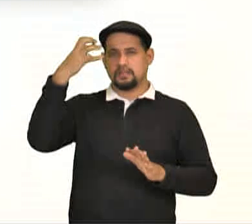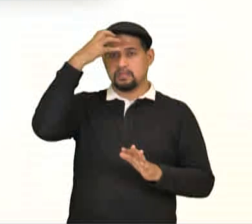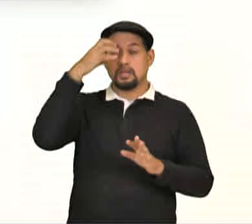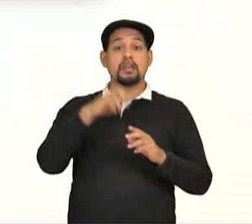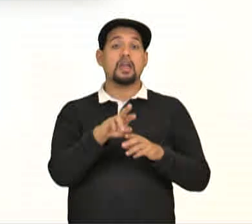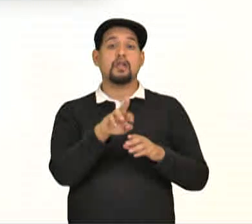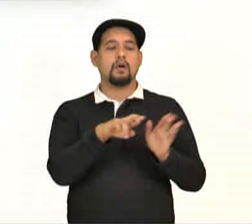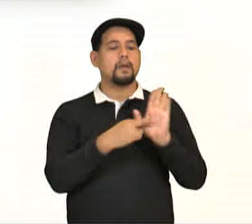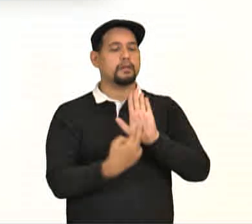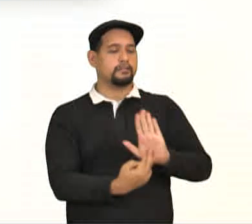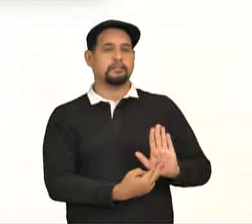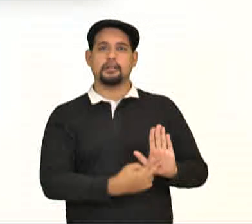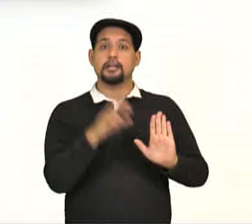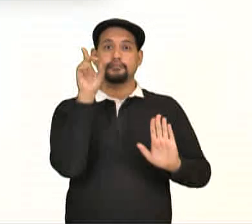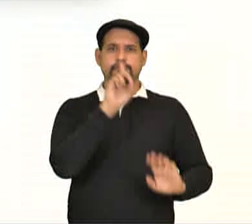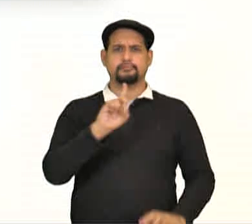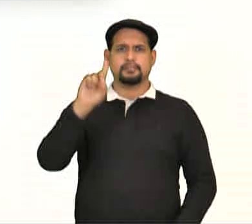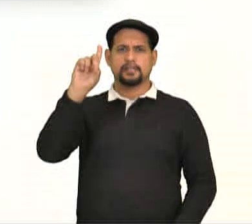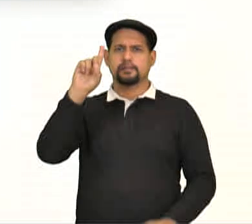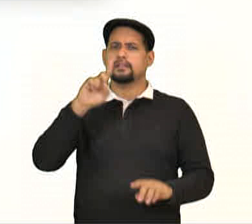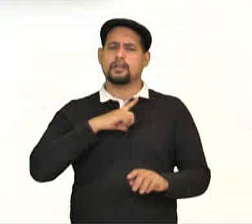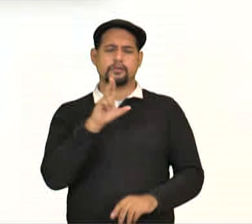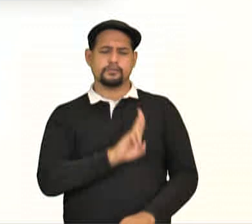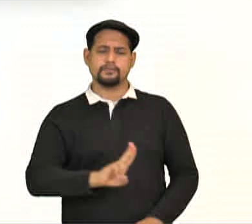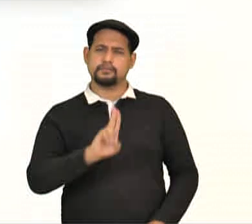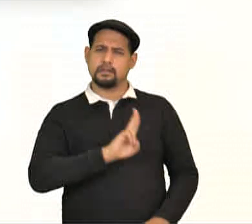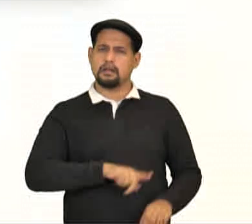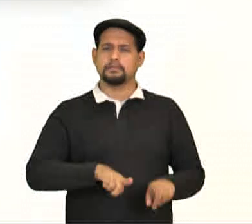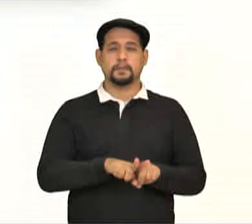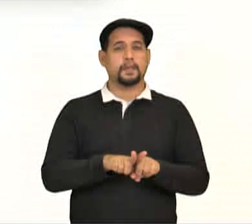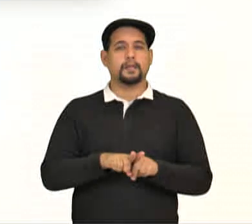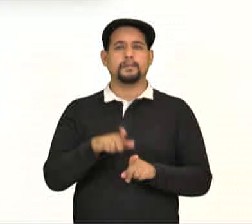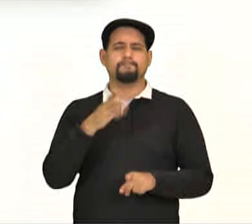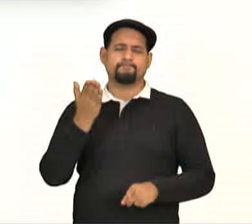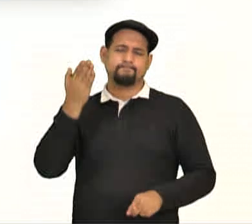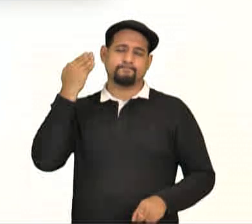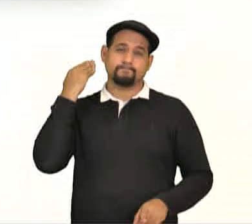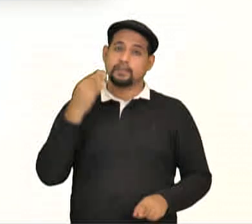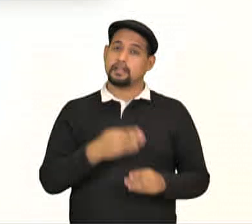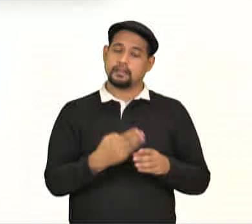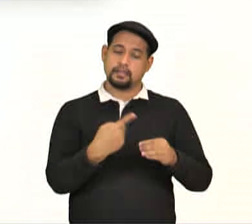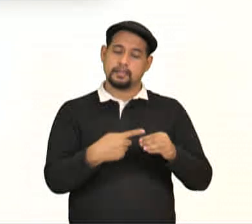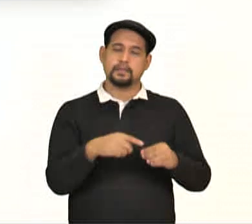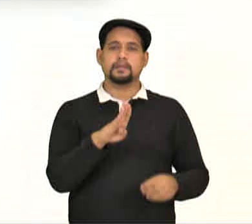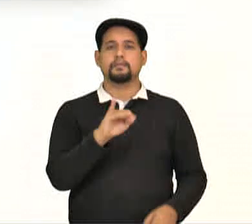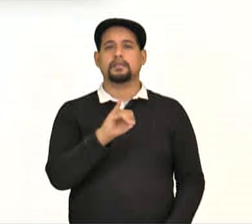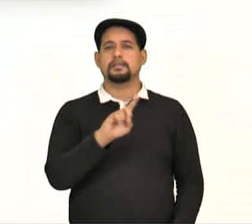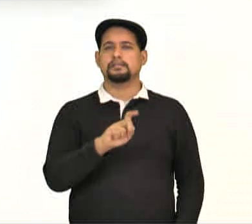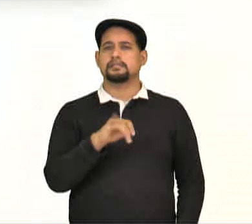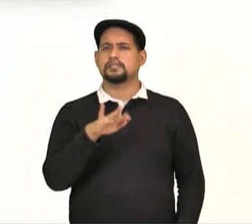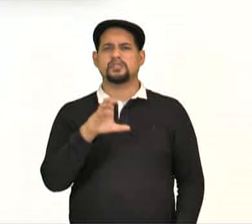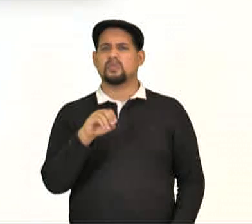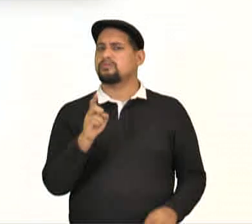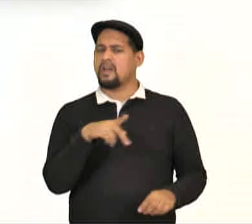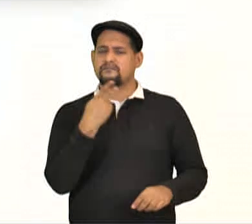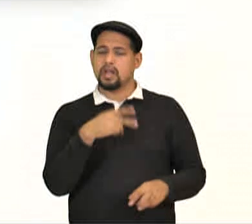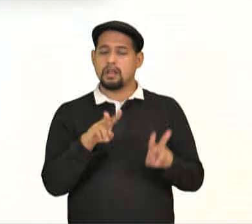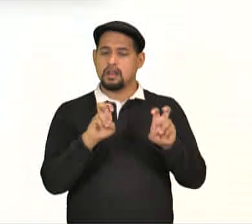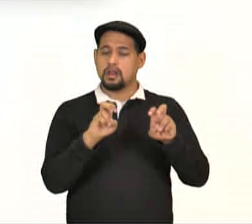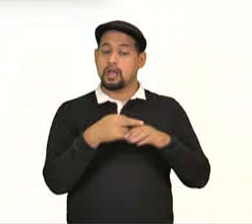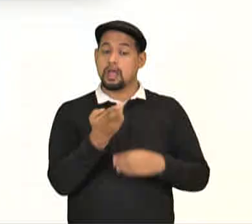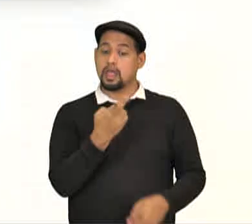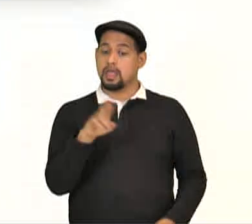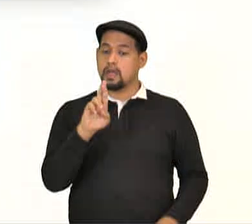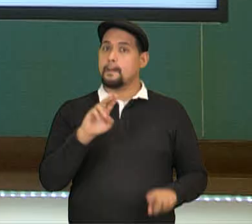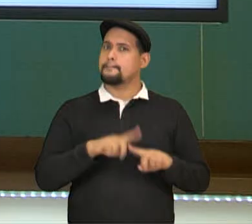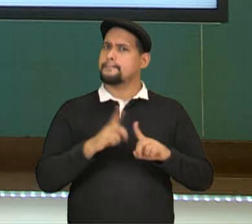na Terra. A gente tem um termo aqui que vai ser utilizado lá em Bizâncio. Pessoal, aqui a gente não está tratando tanto de religião, mas a religião